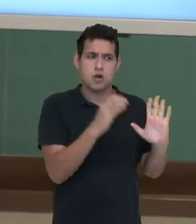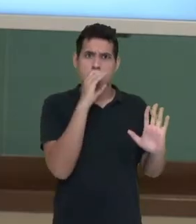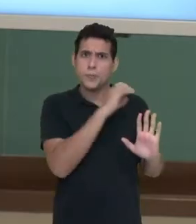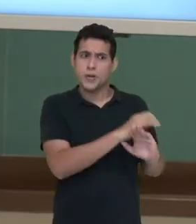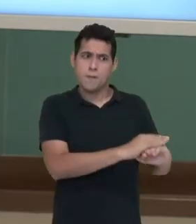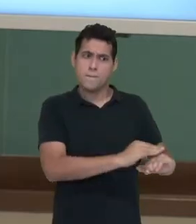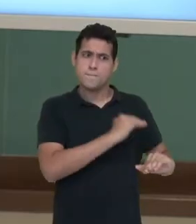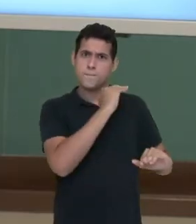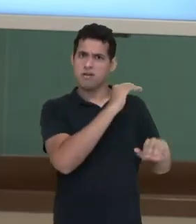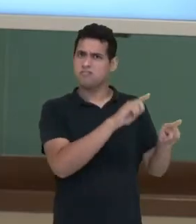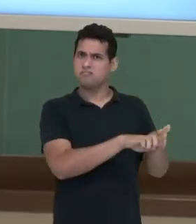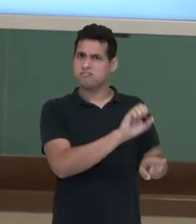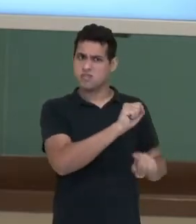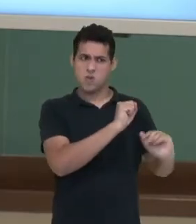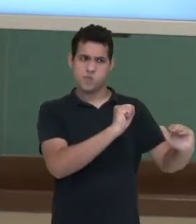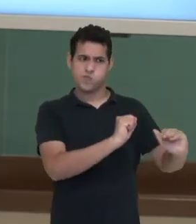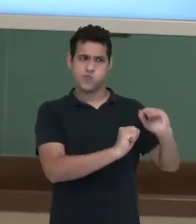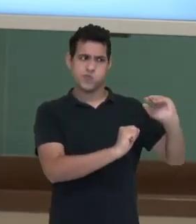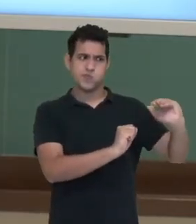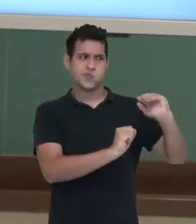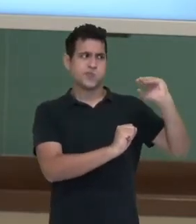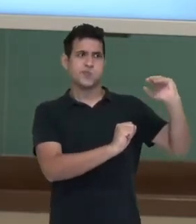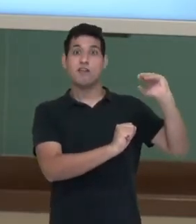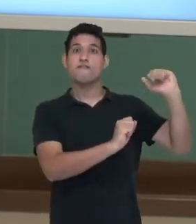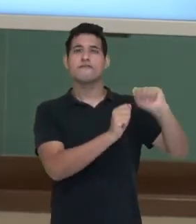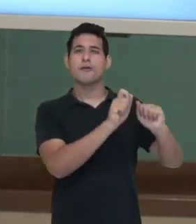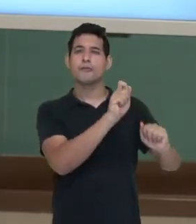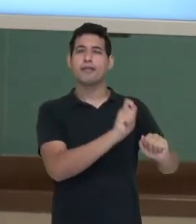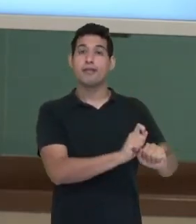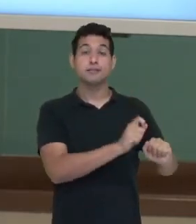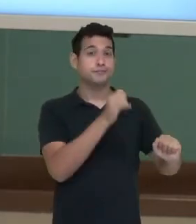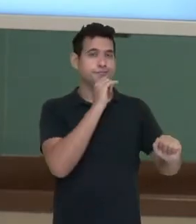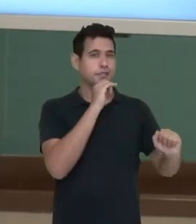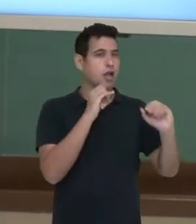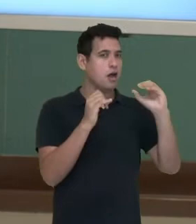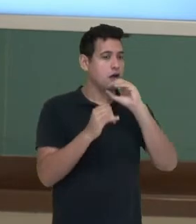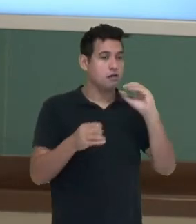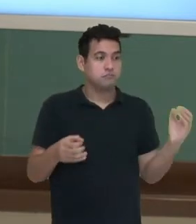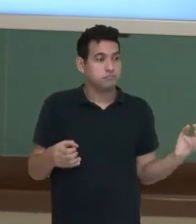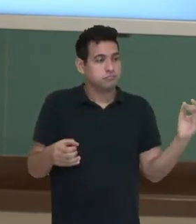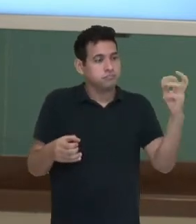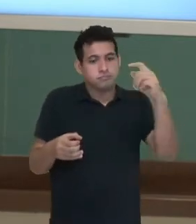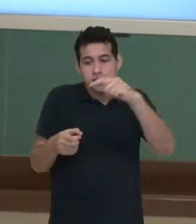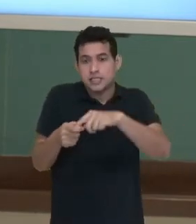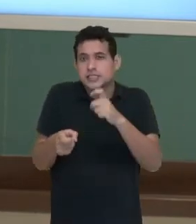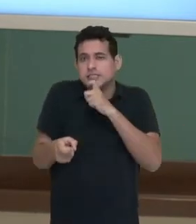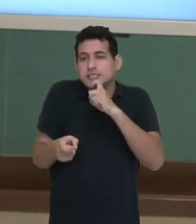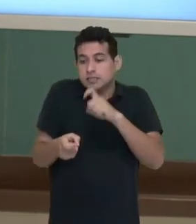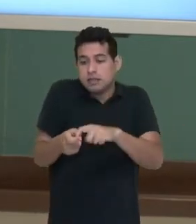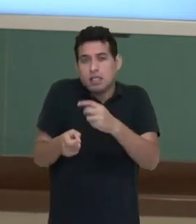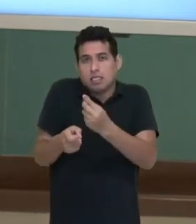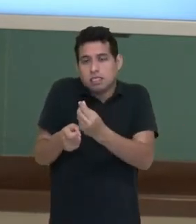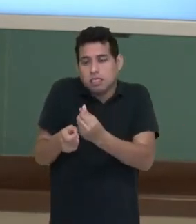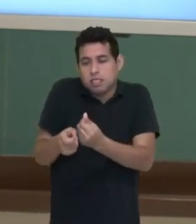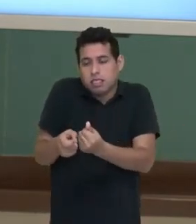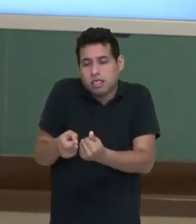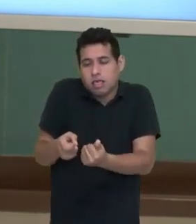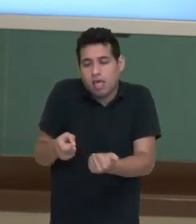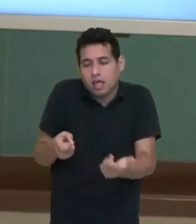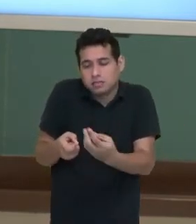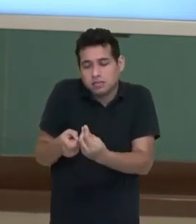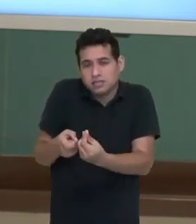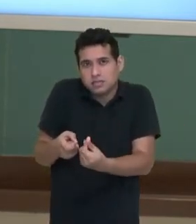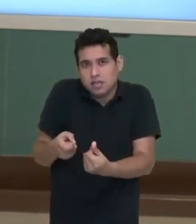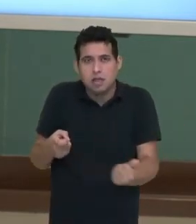bem maior, bem mais elevada, vai fazer o quê? Transferir, ceder calor para este objeto, para este material, para